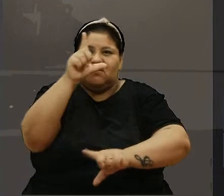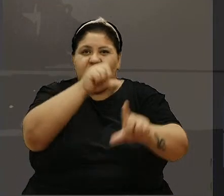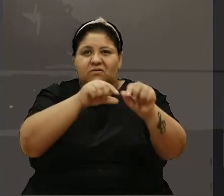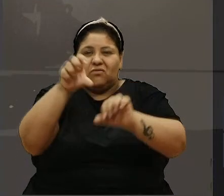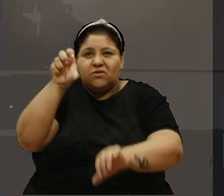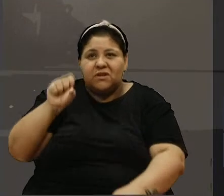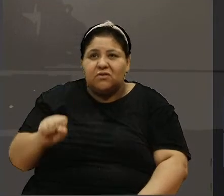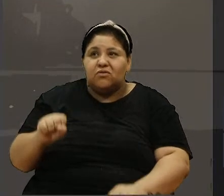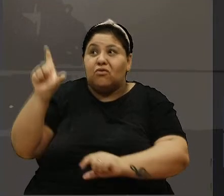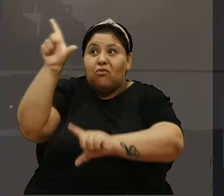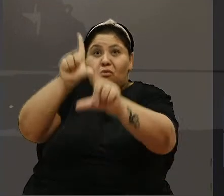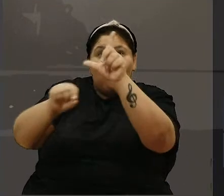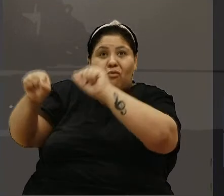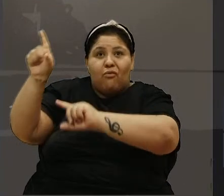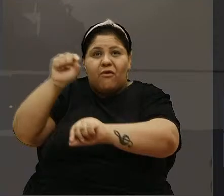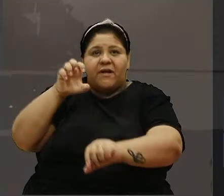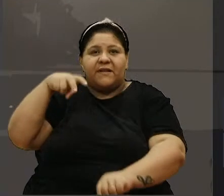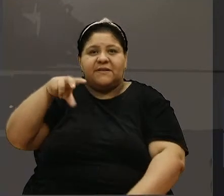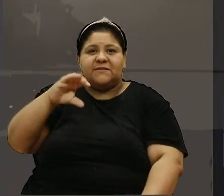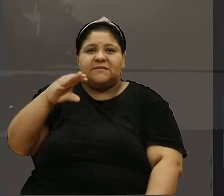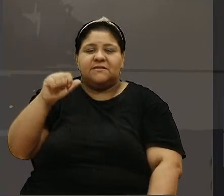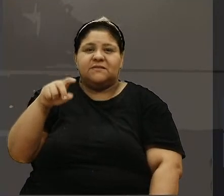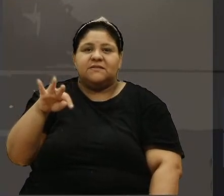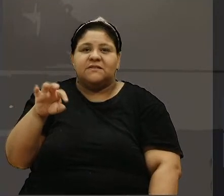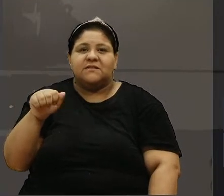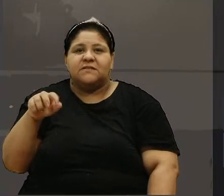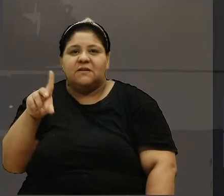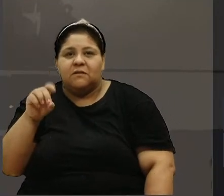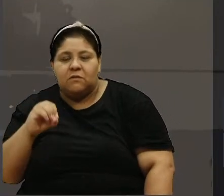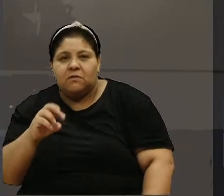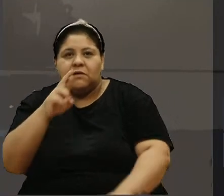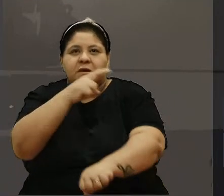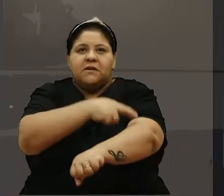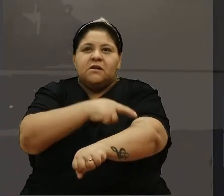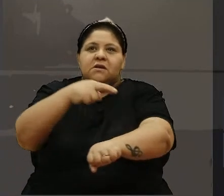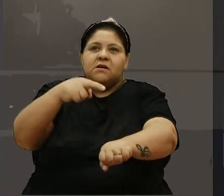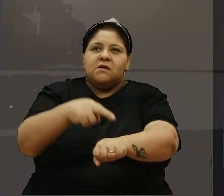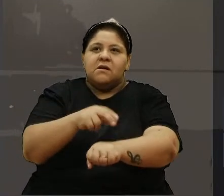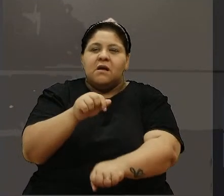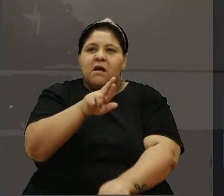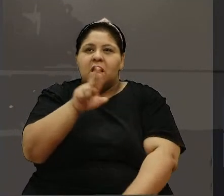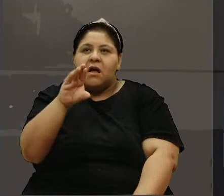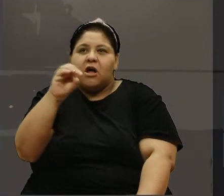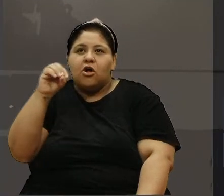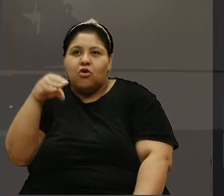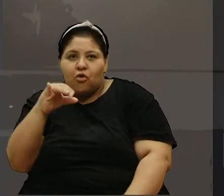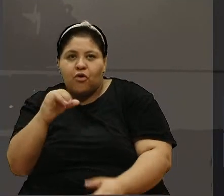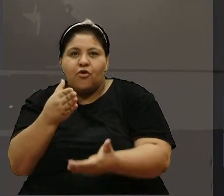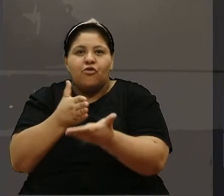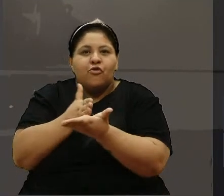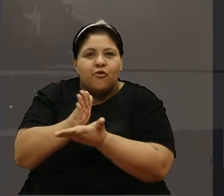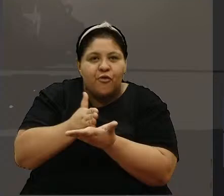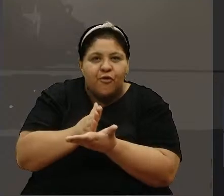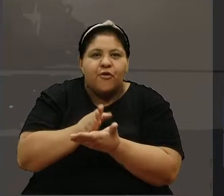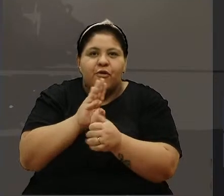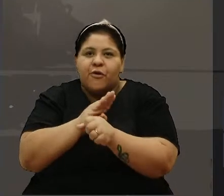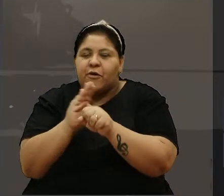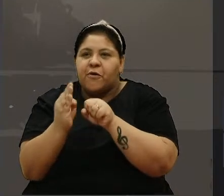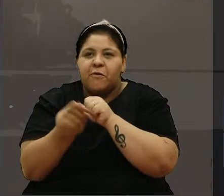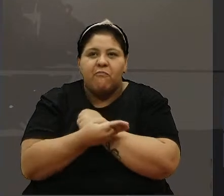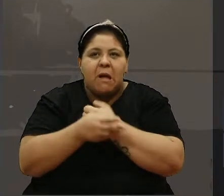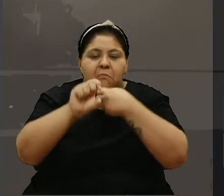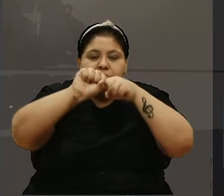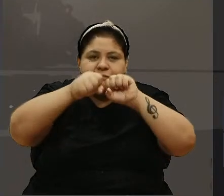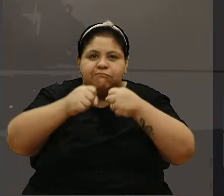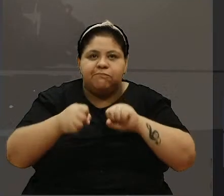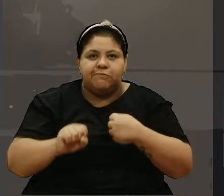Estrela, Encantado, Roca Salles, Arroio do Meio e bairros totalmente